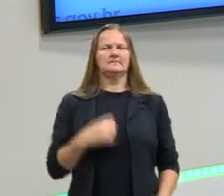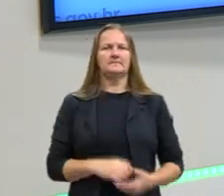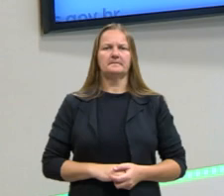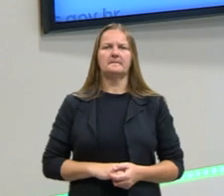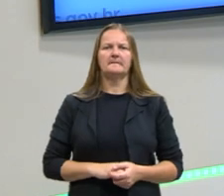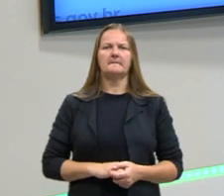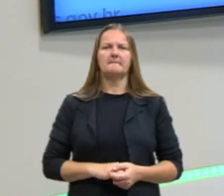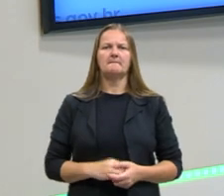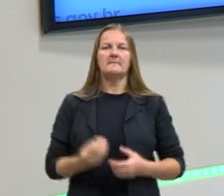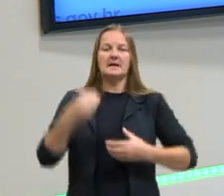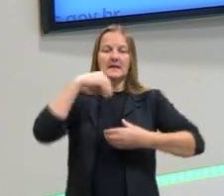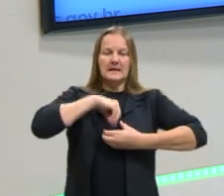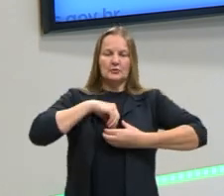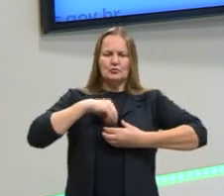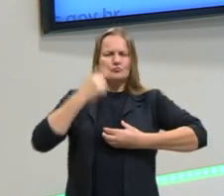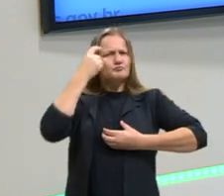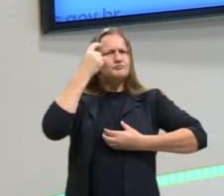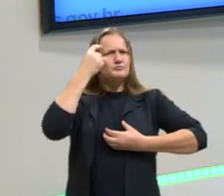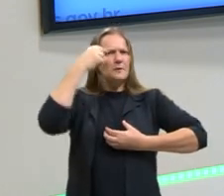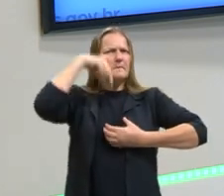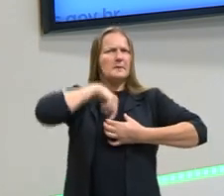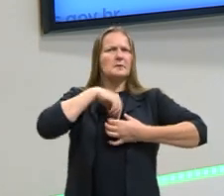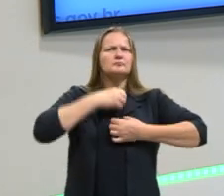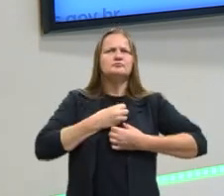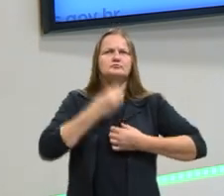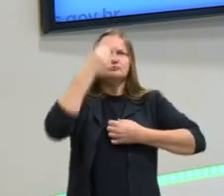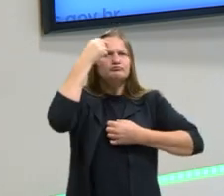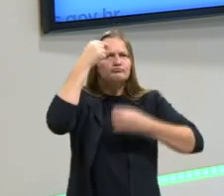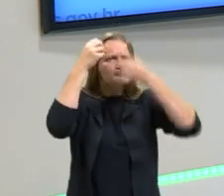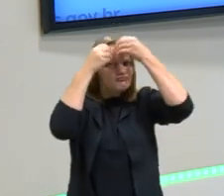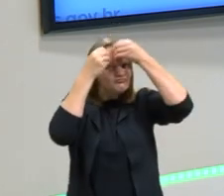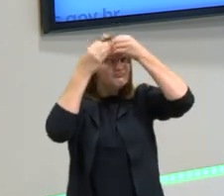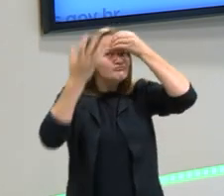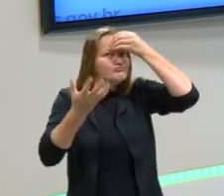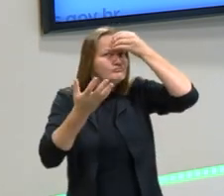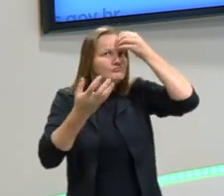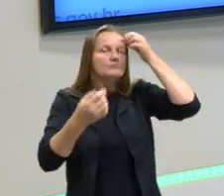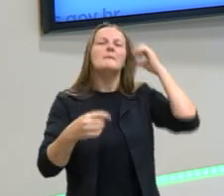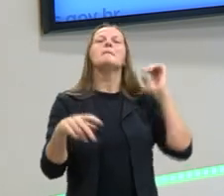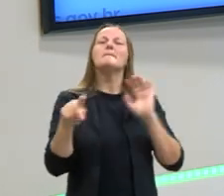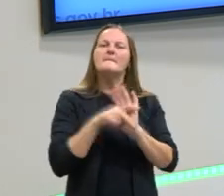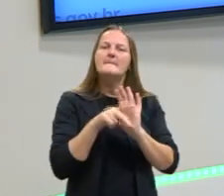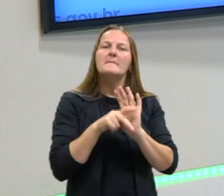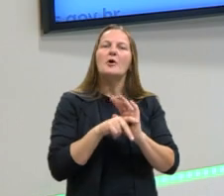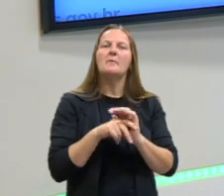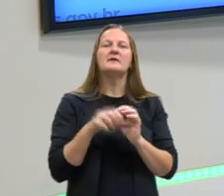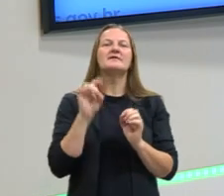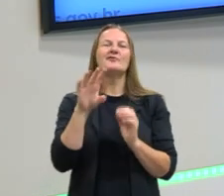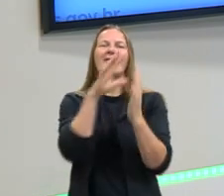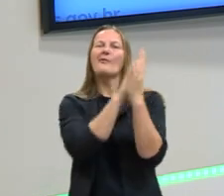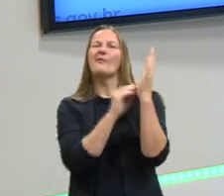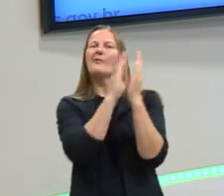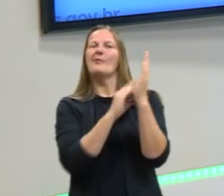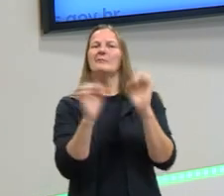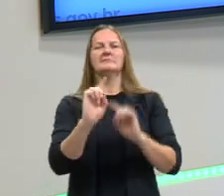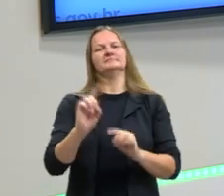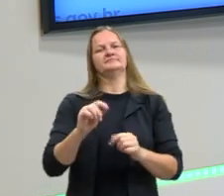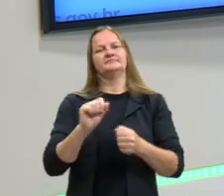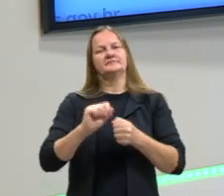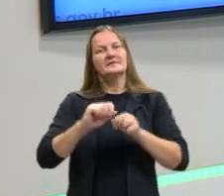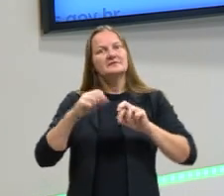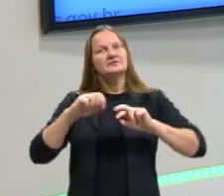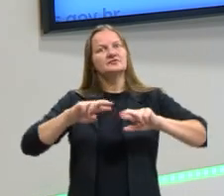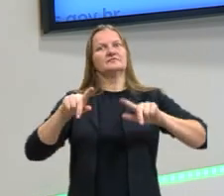e tirar bebê dentro de mim tem as minhas as minhas próprias conclusões enfim ter as minhas opiniões bem consistentes